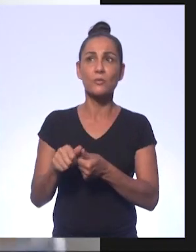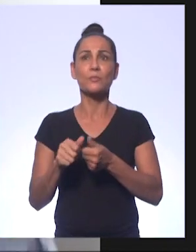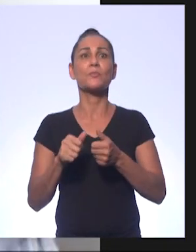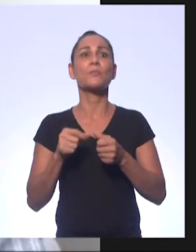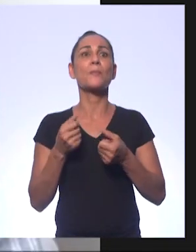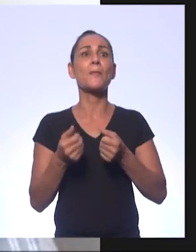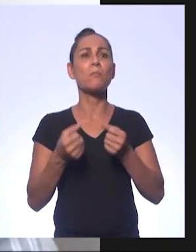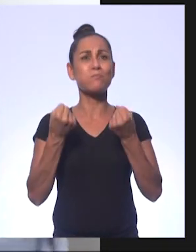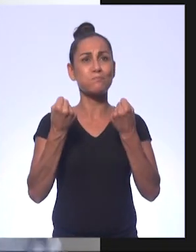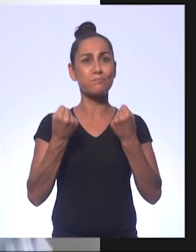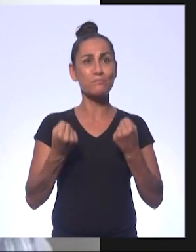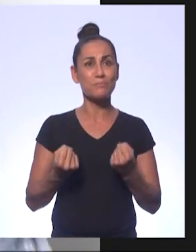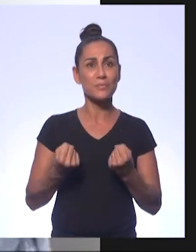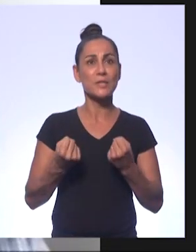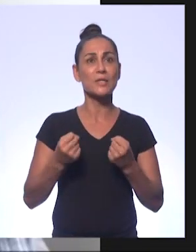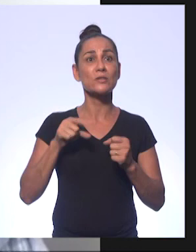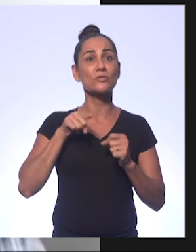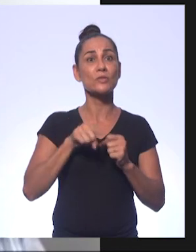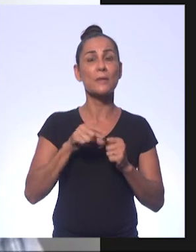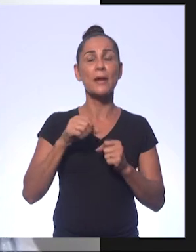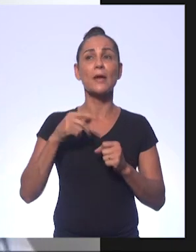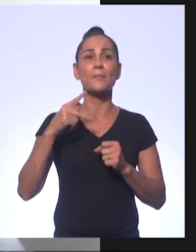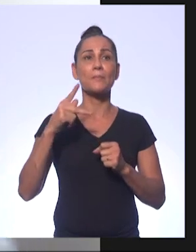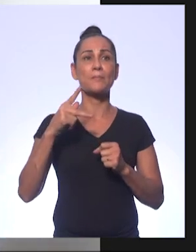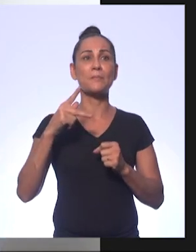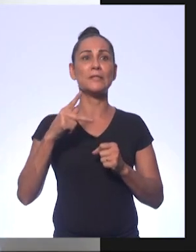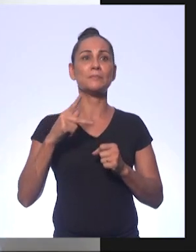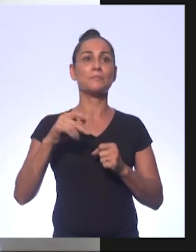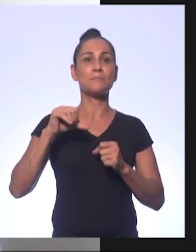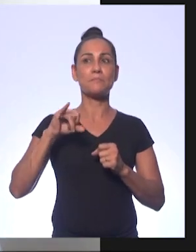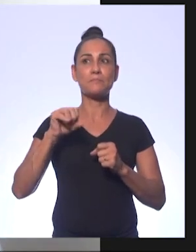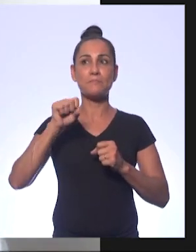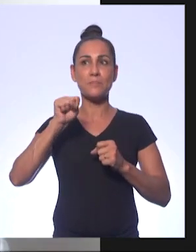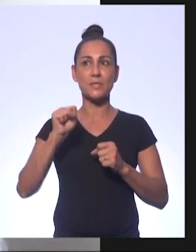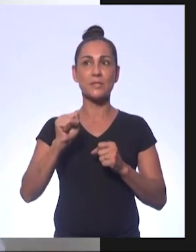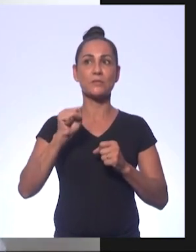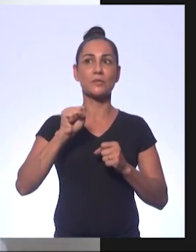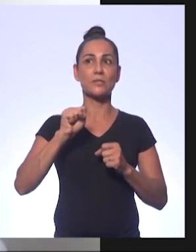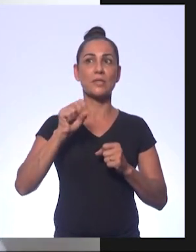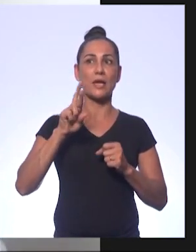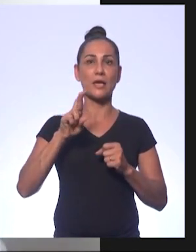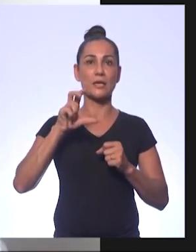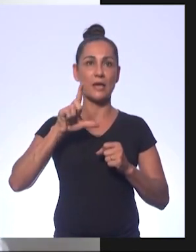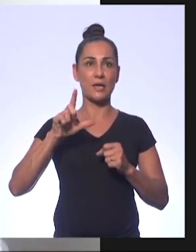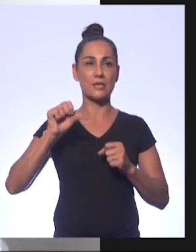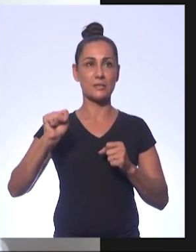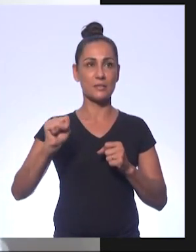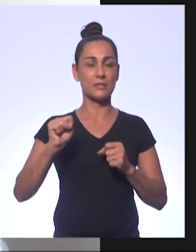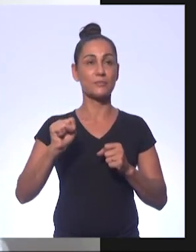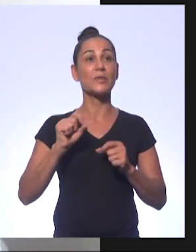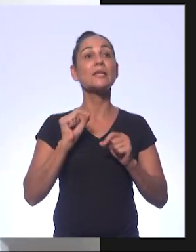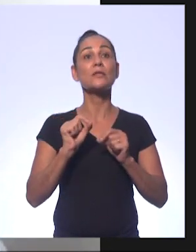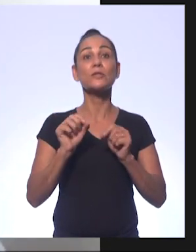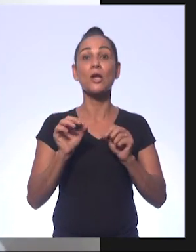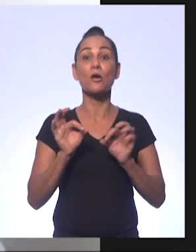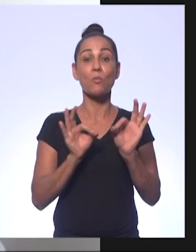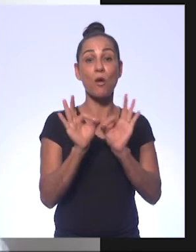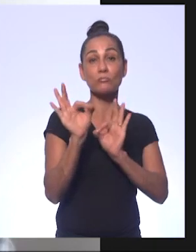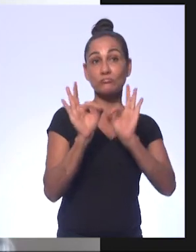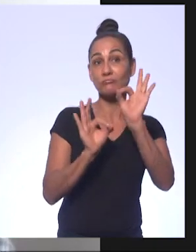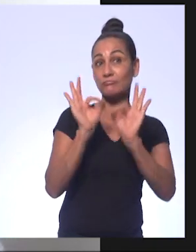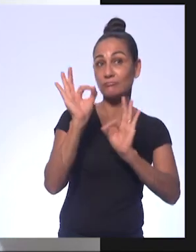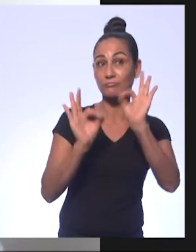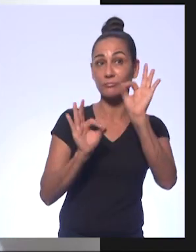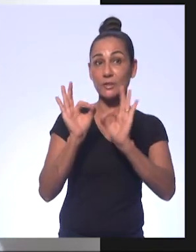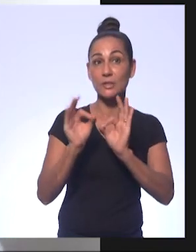fundamental, ele chama PIRLS, P-I-R-L-S. Este exame, ele tem uma organização extremamente simples,